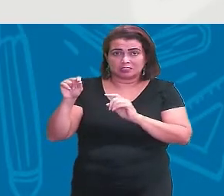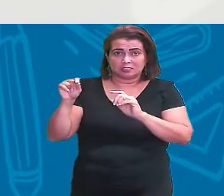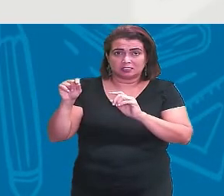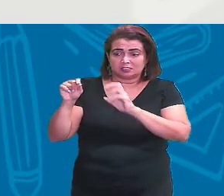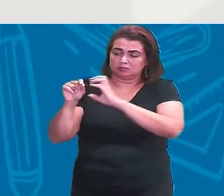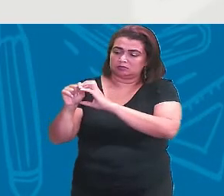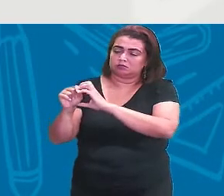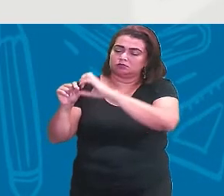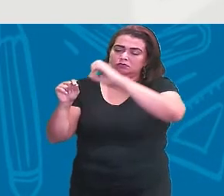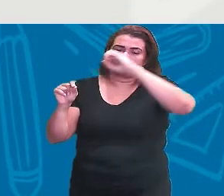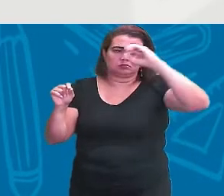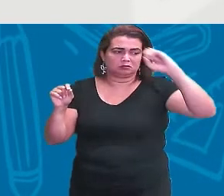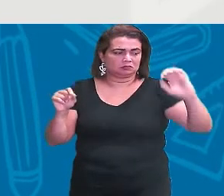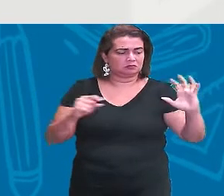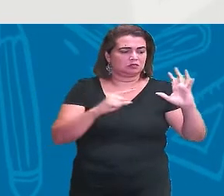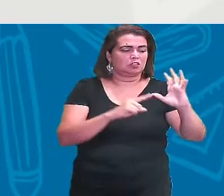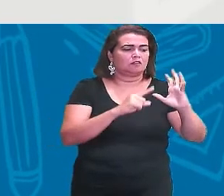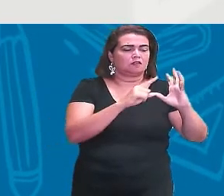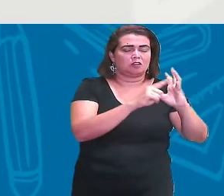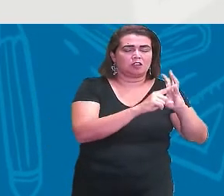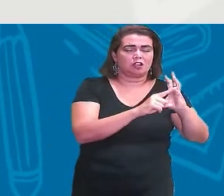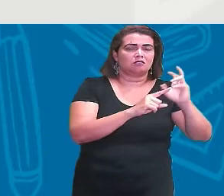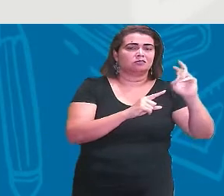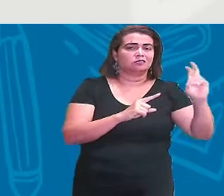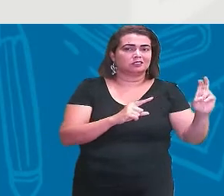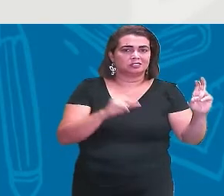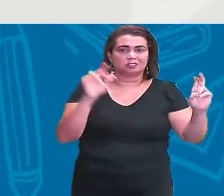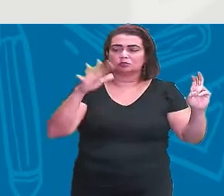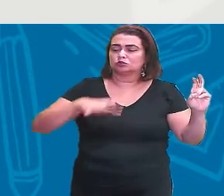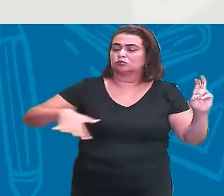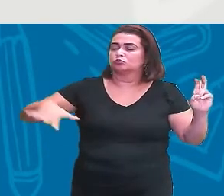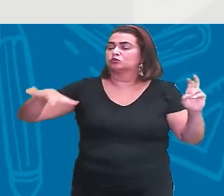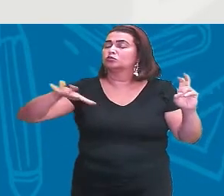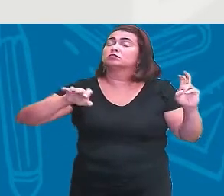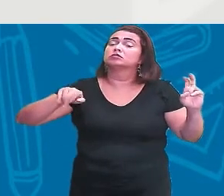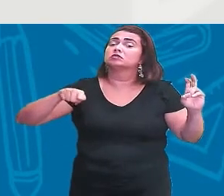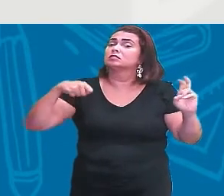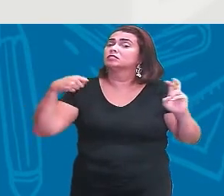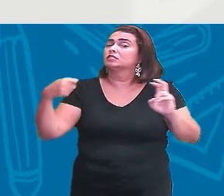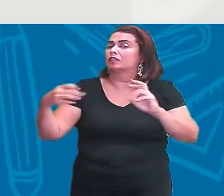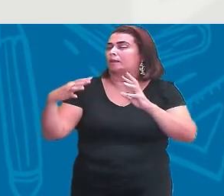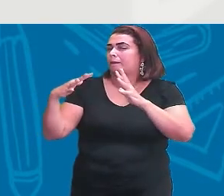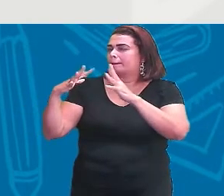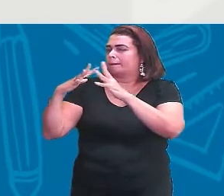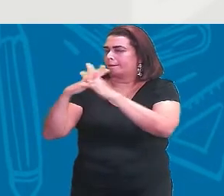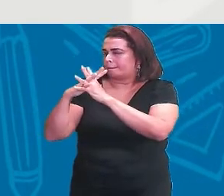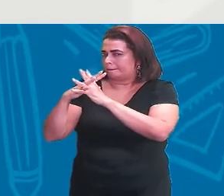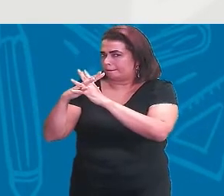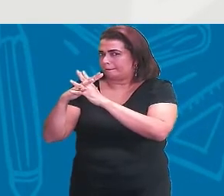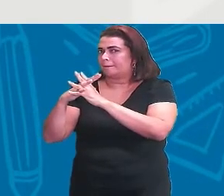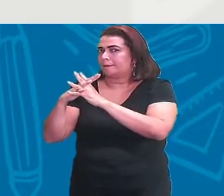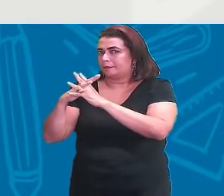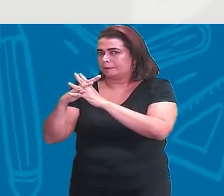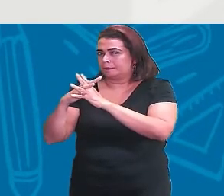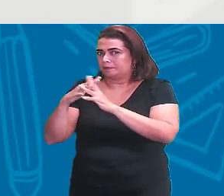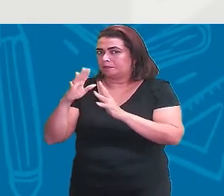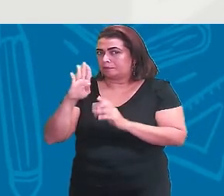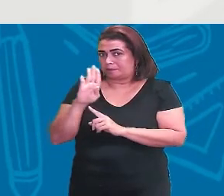alfabeto, sobram as outras letras que são essas aí que vocês estão vendo, que são as consoantes, tá? Então,